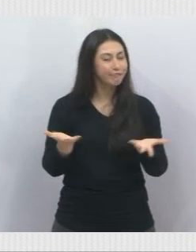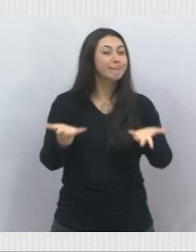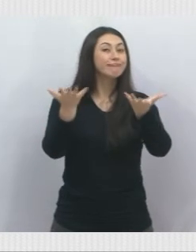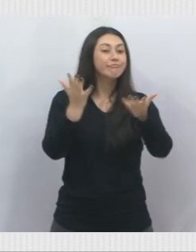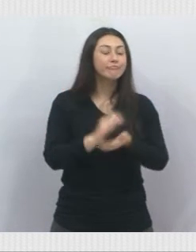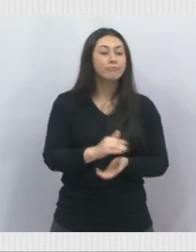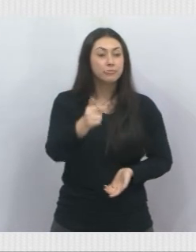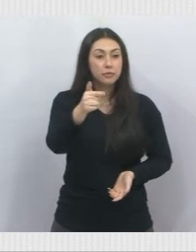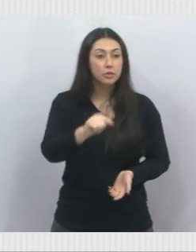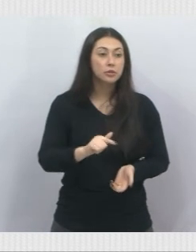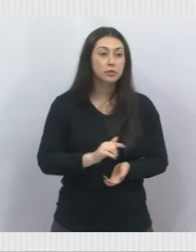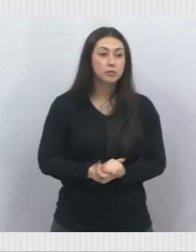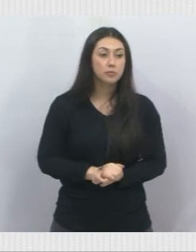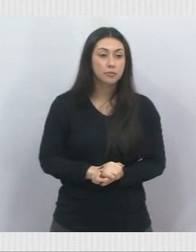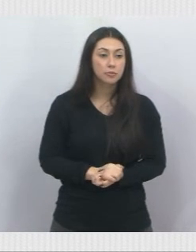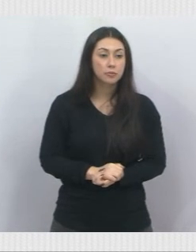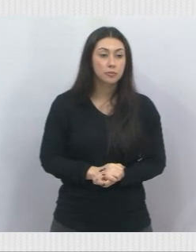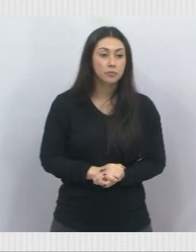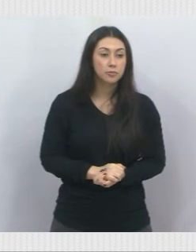Próximo.